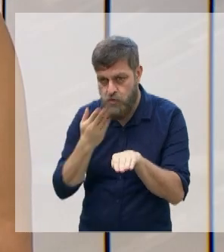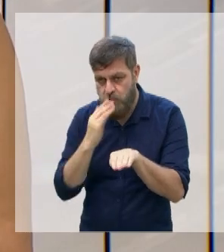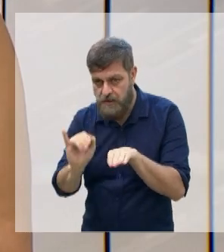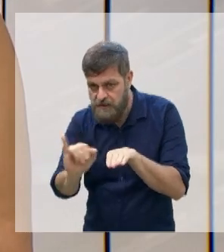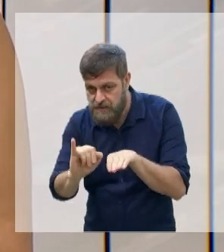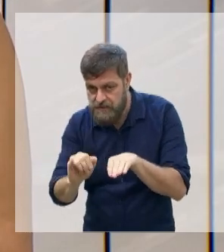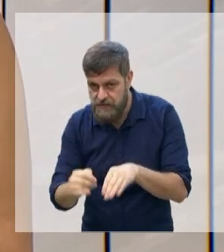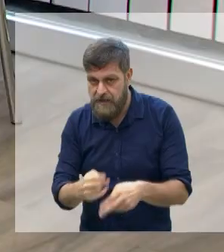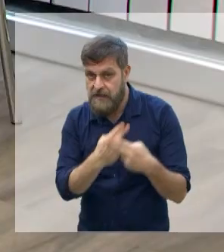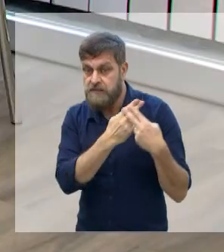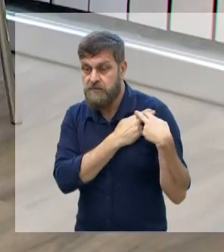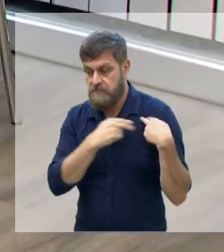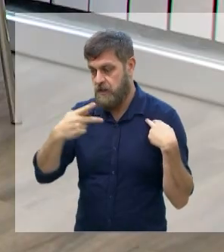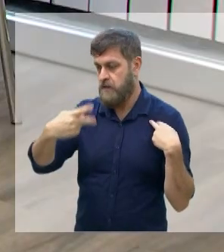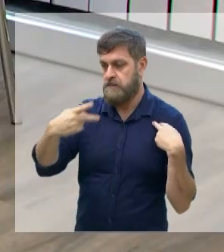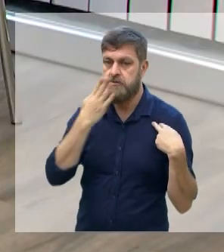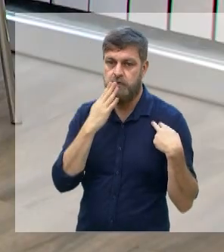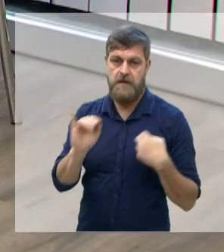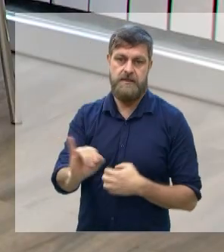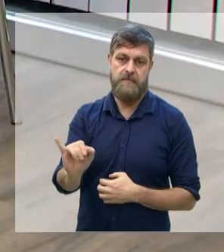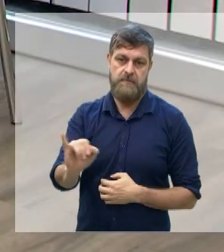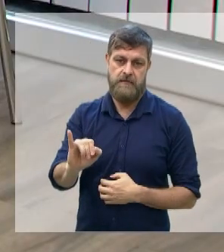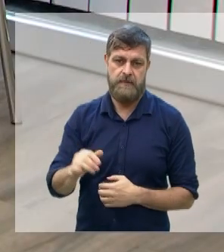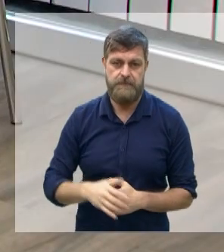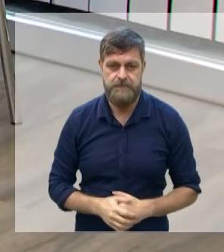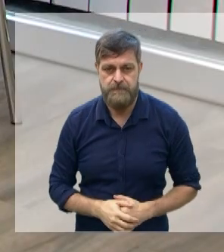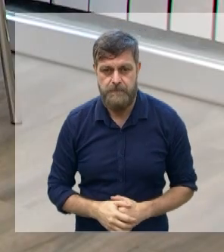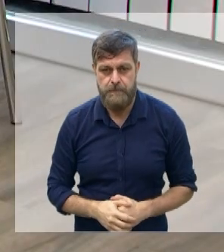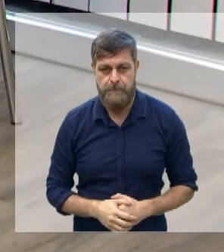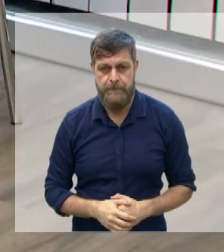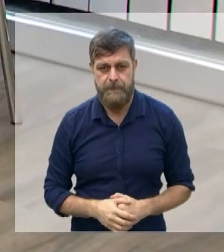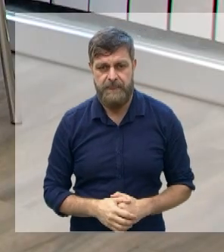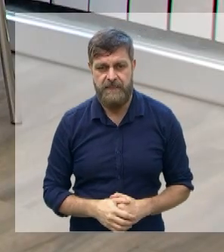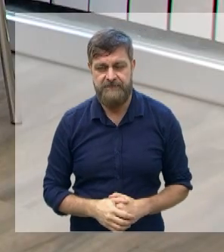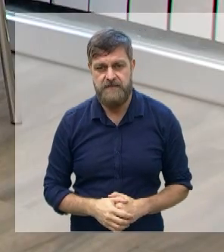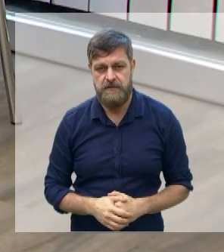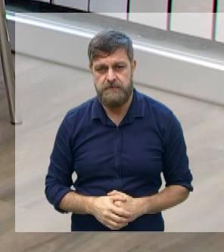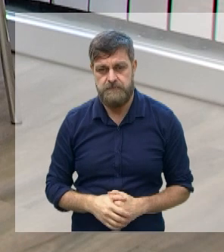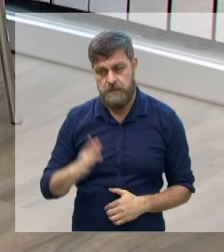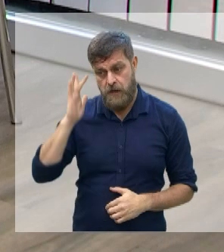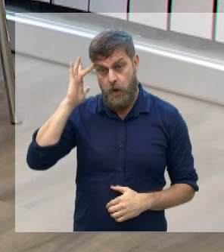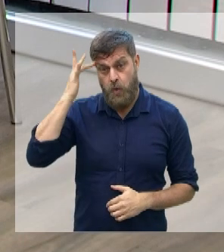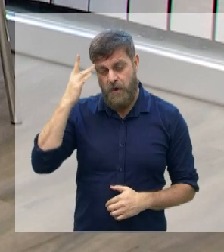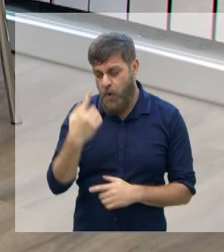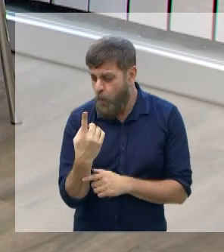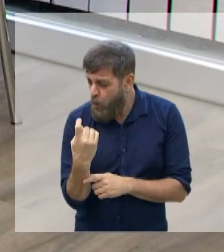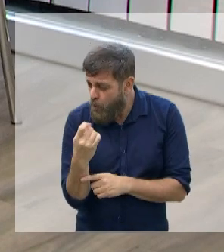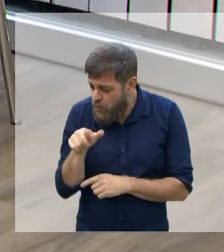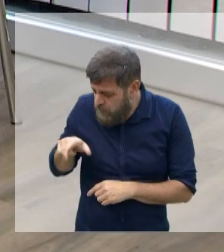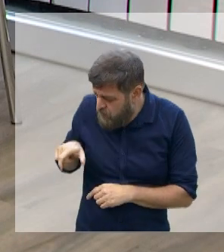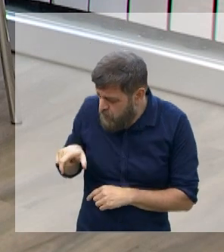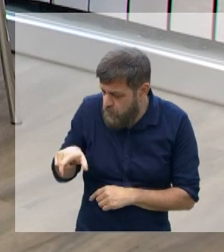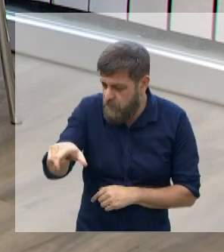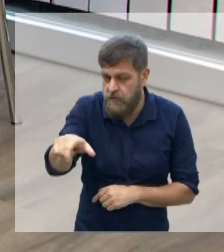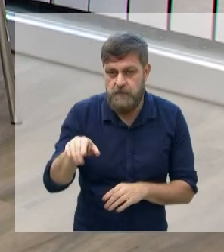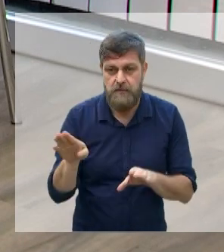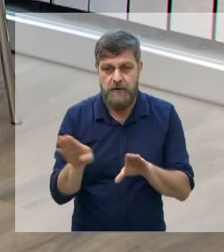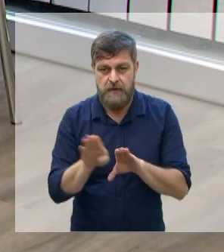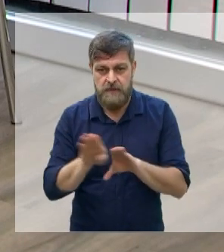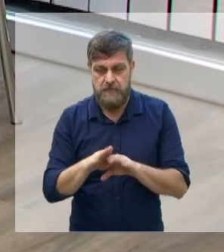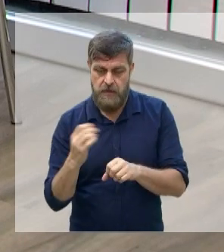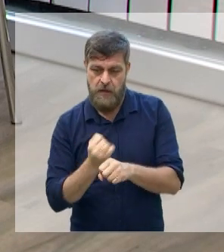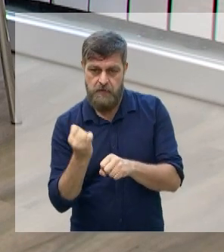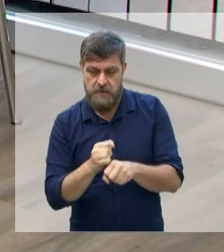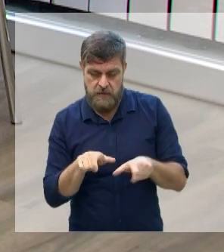concessionária dessas novas exatamente um corte eu acho que eu escolhi eu acho que o único eixo ea miguel ea duplicação